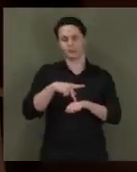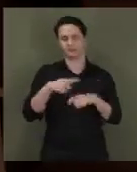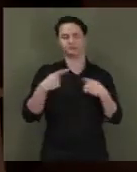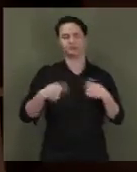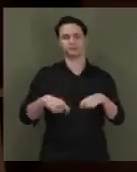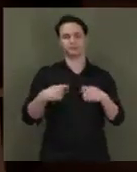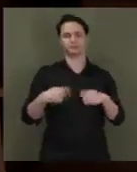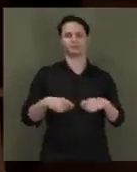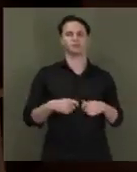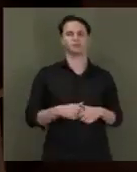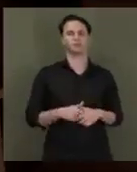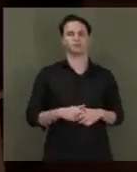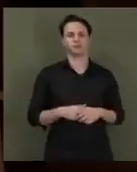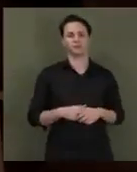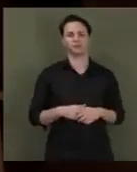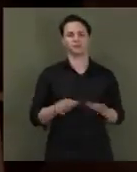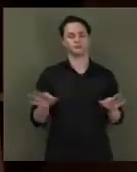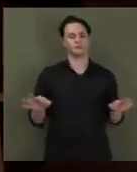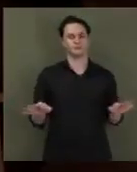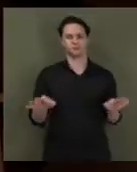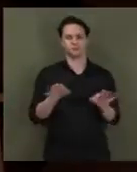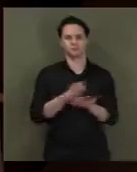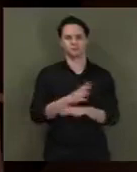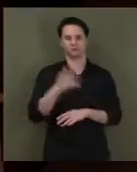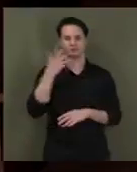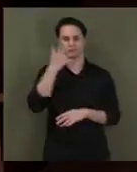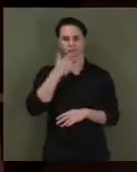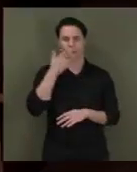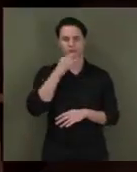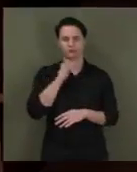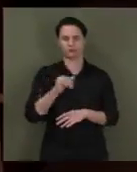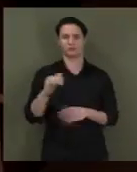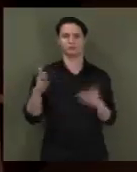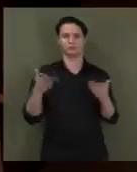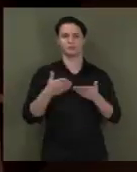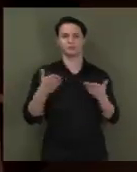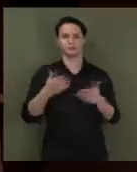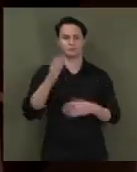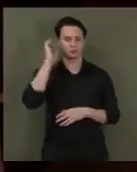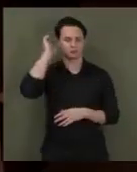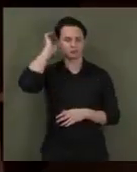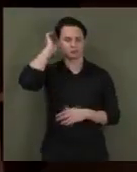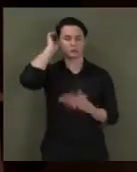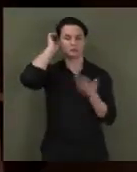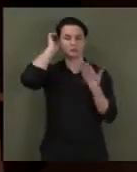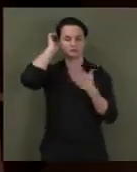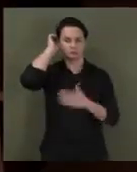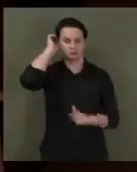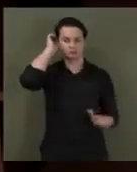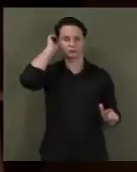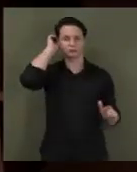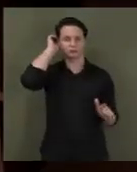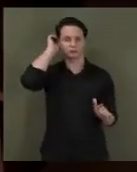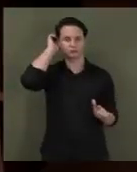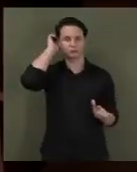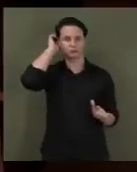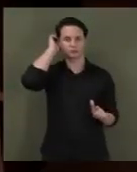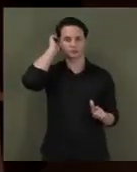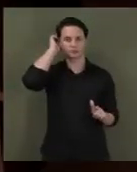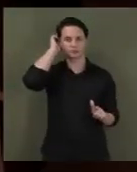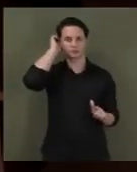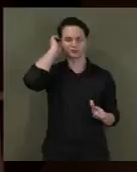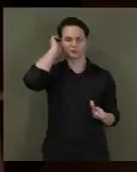necessita. Era isso que queria dizer nesse dia que, mais uma vez, se consagrou